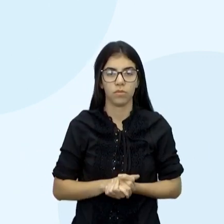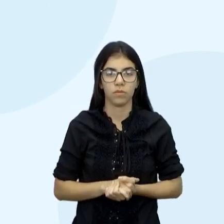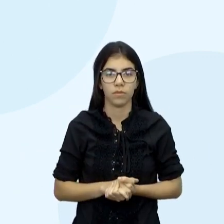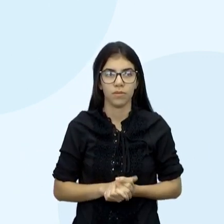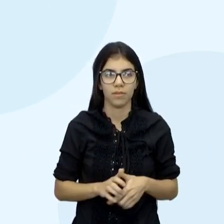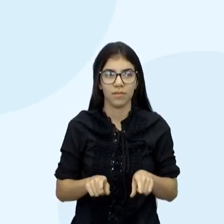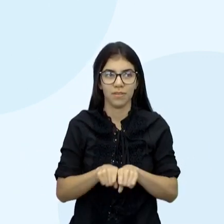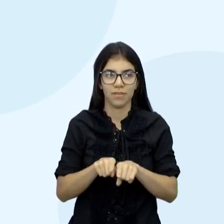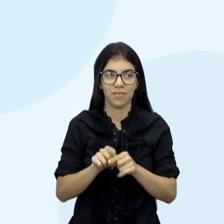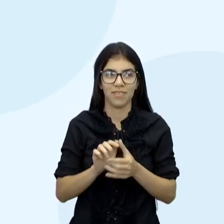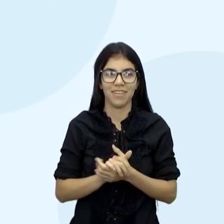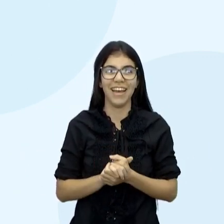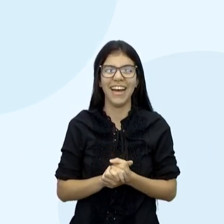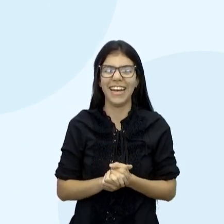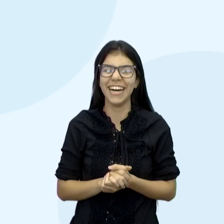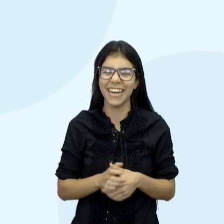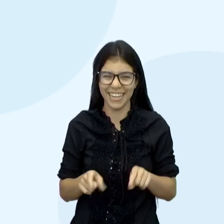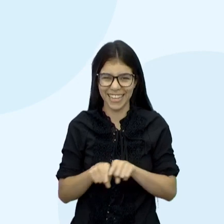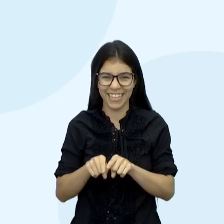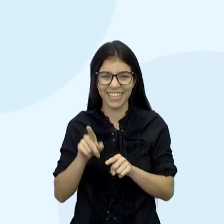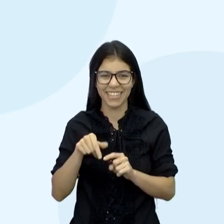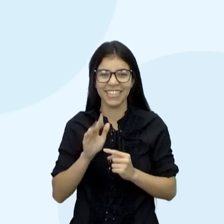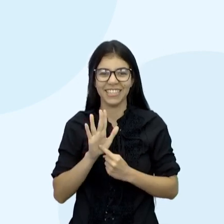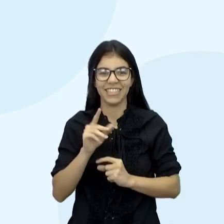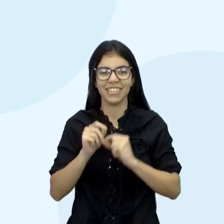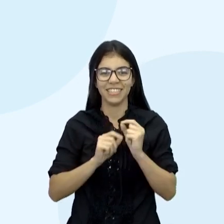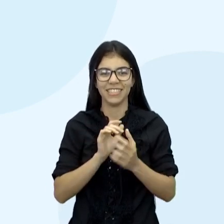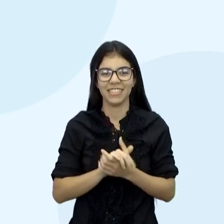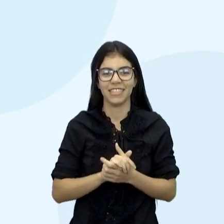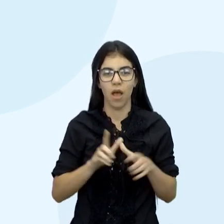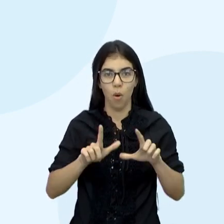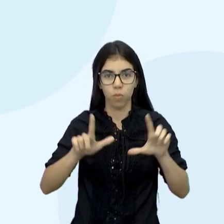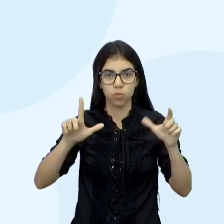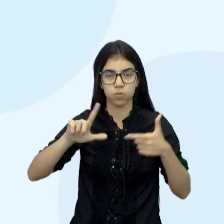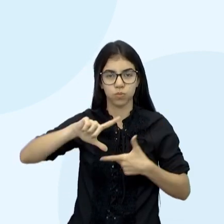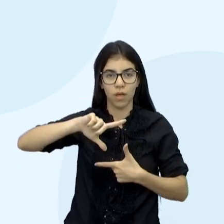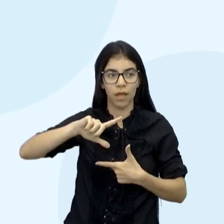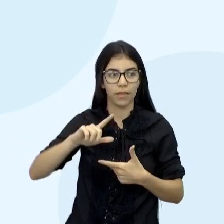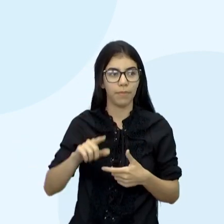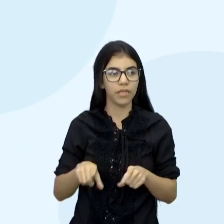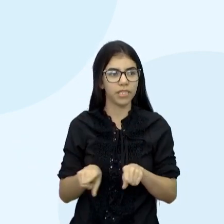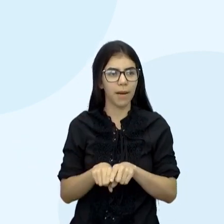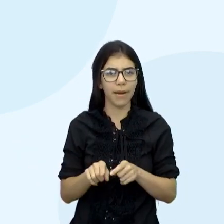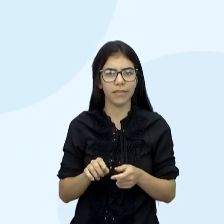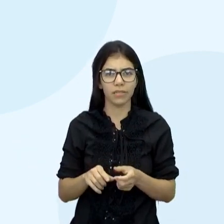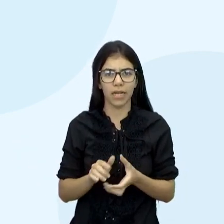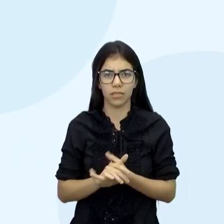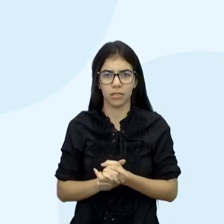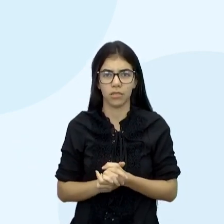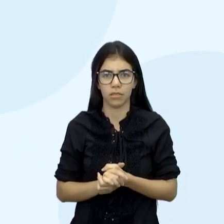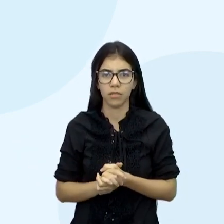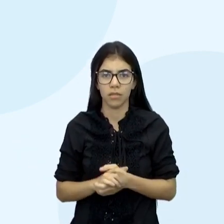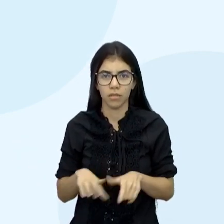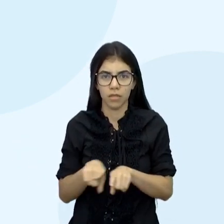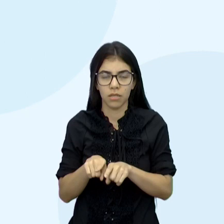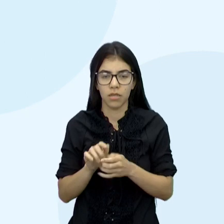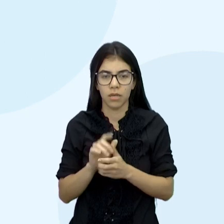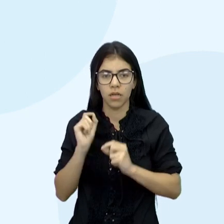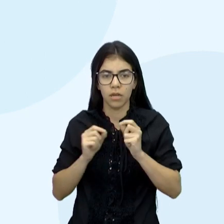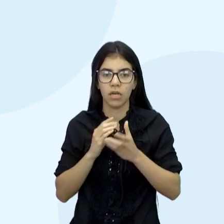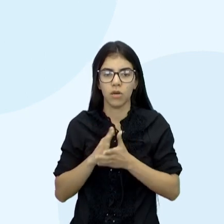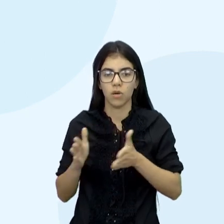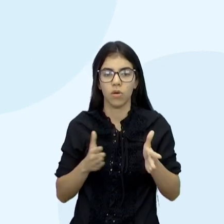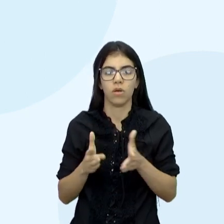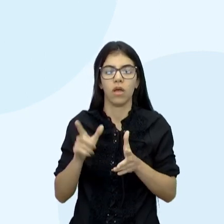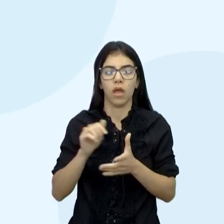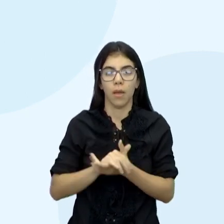Ó, então ele achou ali o Castle 2 e vai aparecer o Castle 2 em grande aqui, bem grandão pra quem tá vendo aí. É um castelinho lá no fundo com um caminhozinho. Então eu